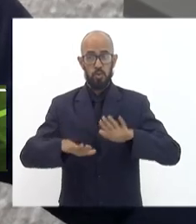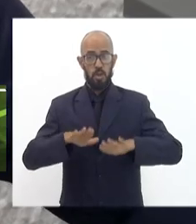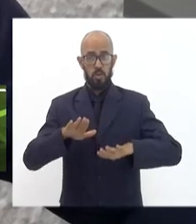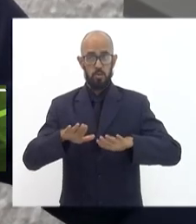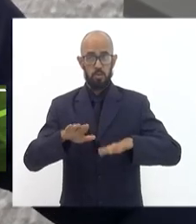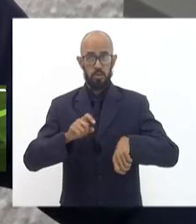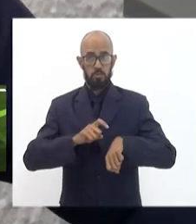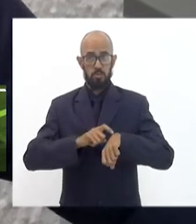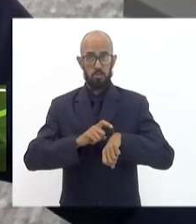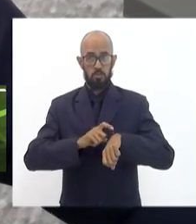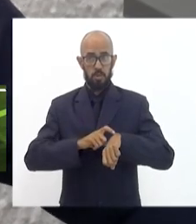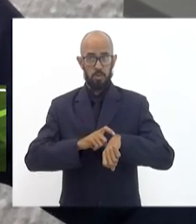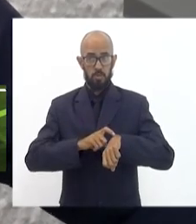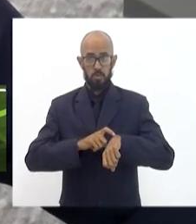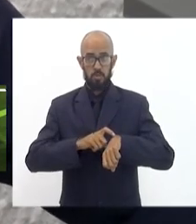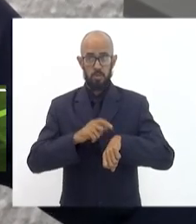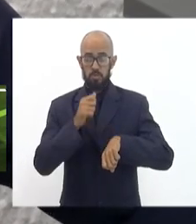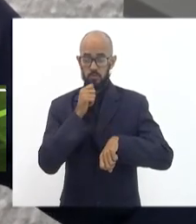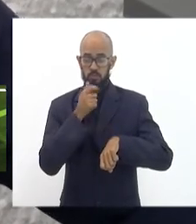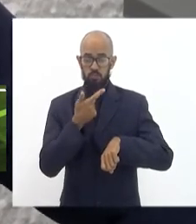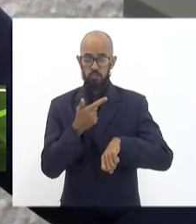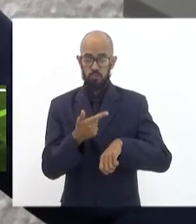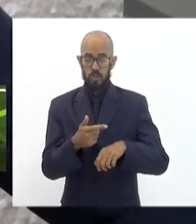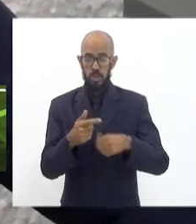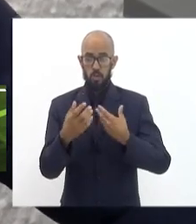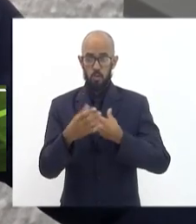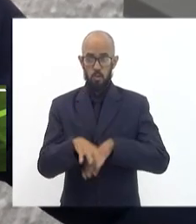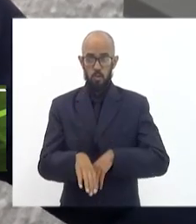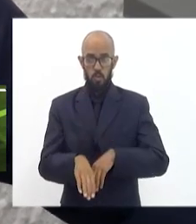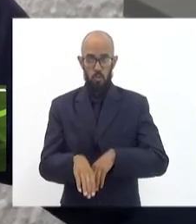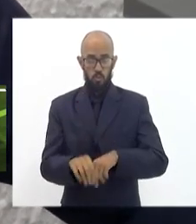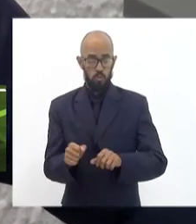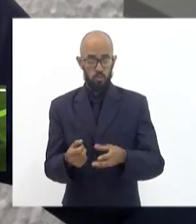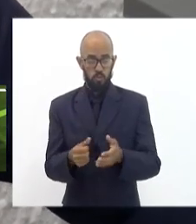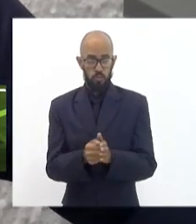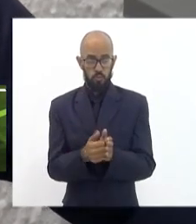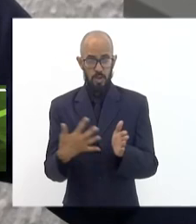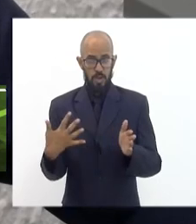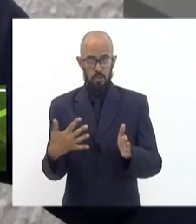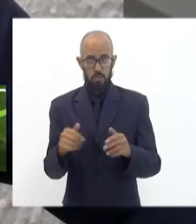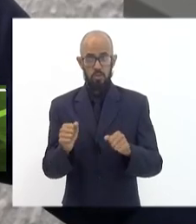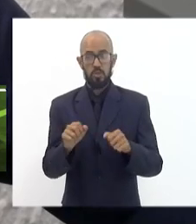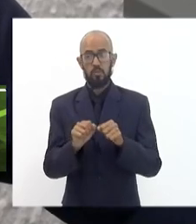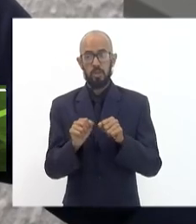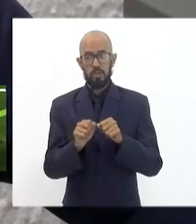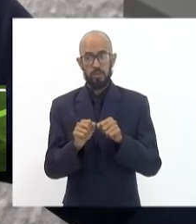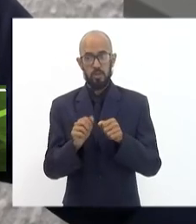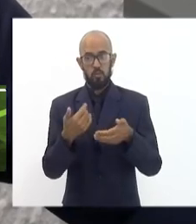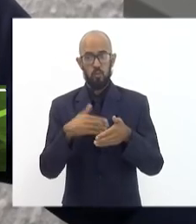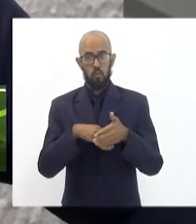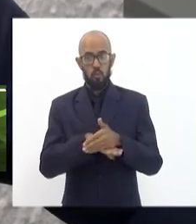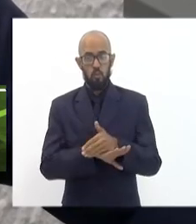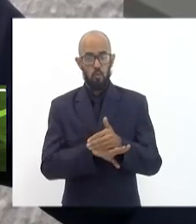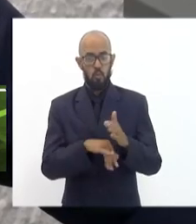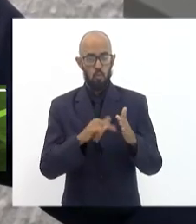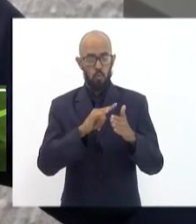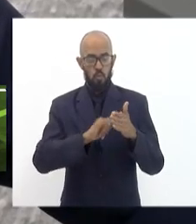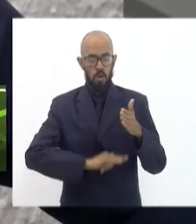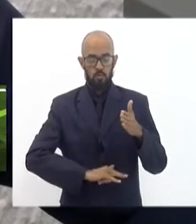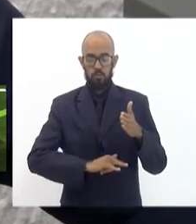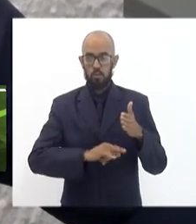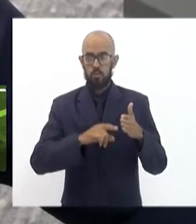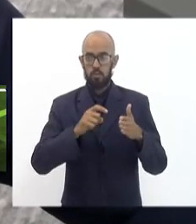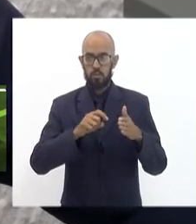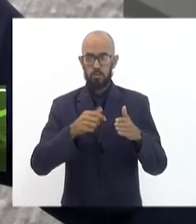de nós não temos tantos profissionais concursados de termos um arquivo para evitar que se perdas em